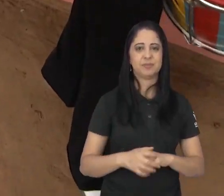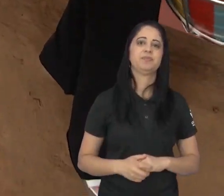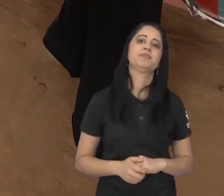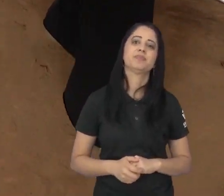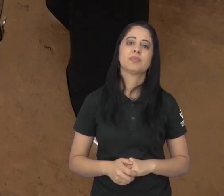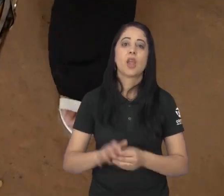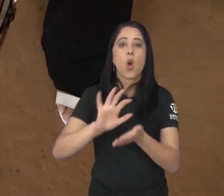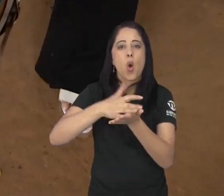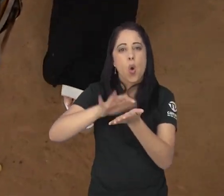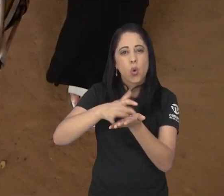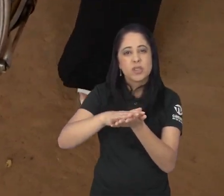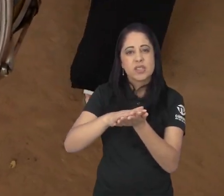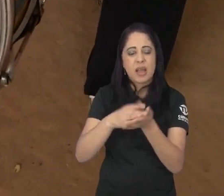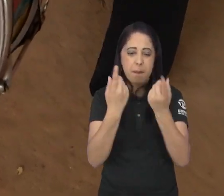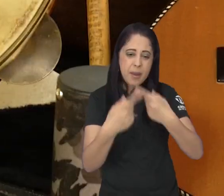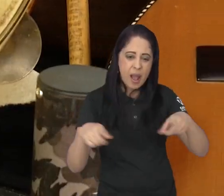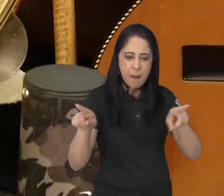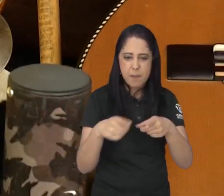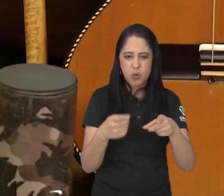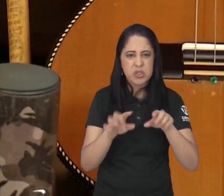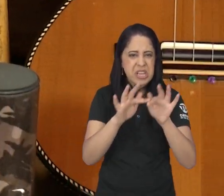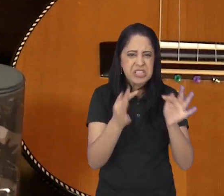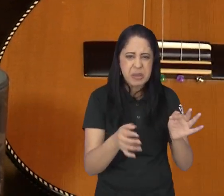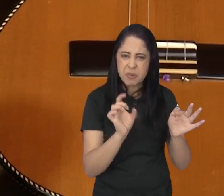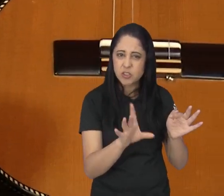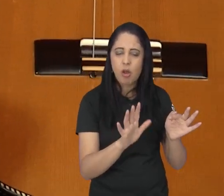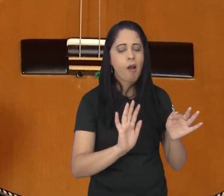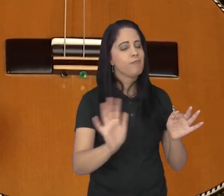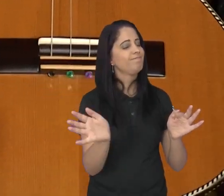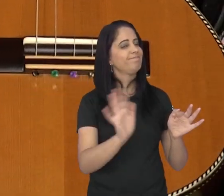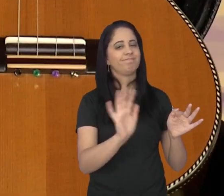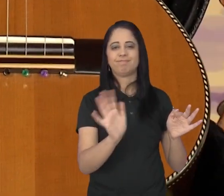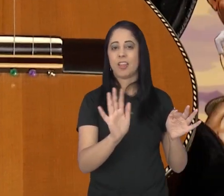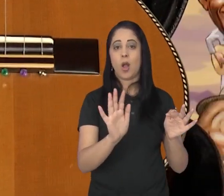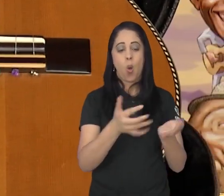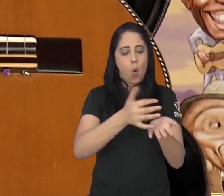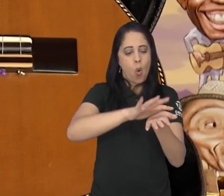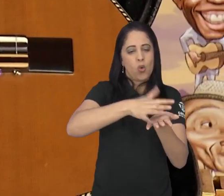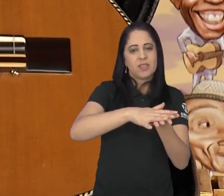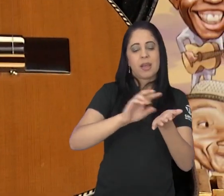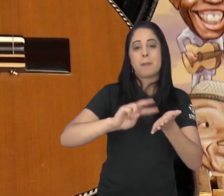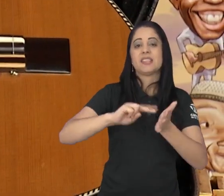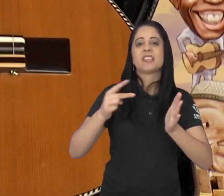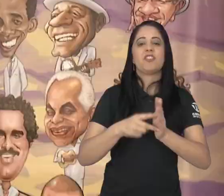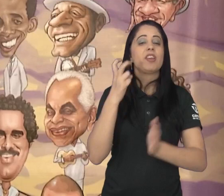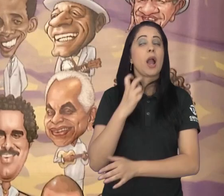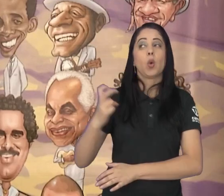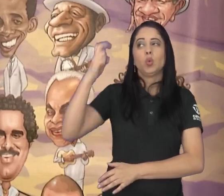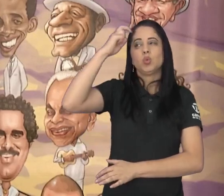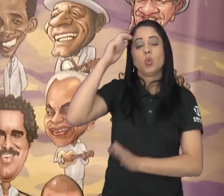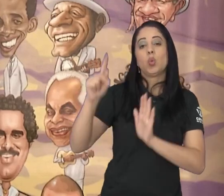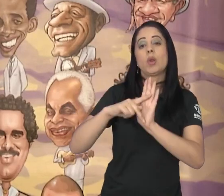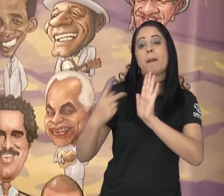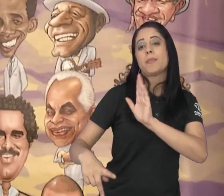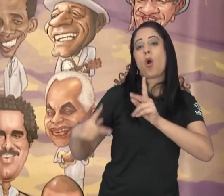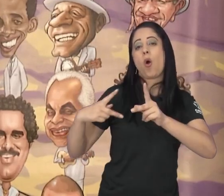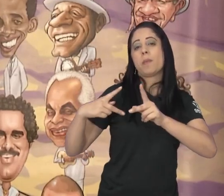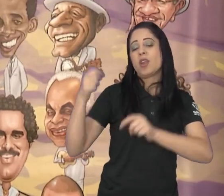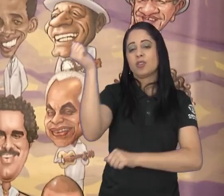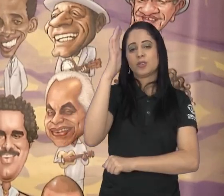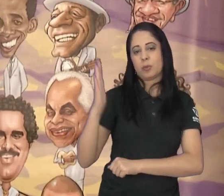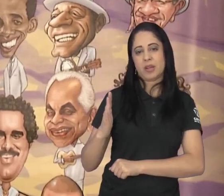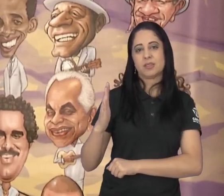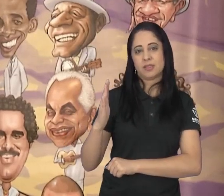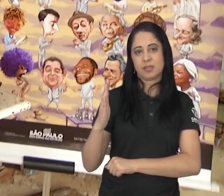é bem mais do que um gênero musical. É uma cultura que representa o povo brasileiro. Ele surgiu no começo do